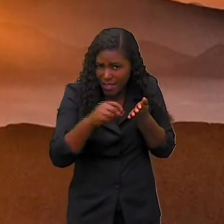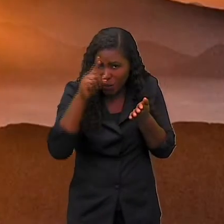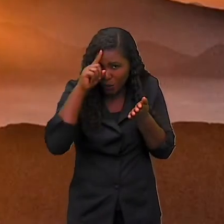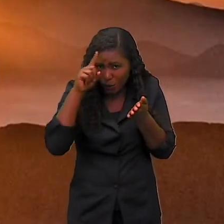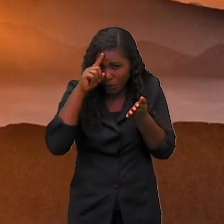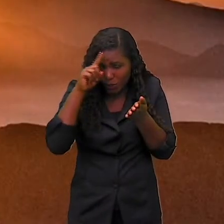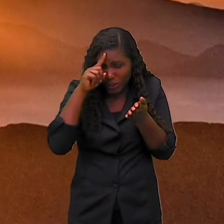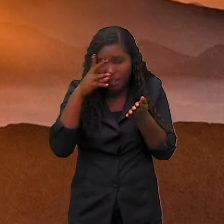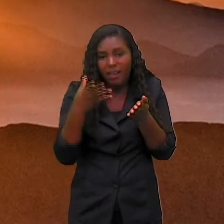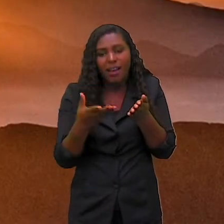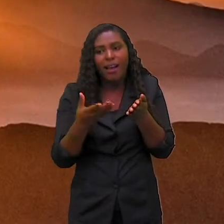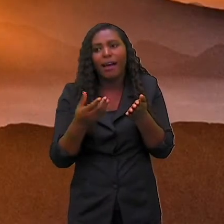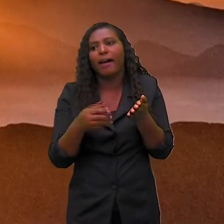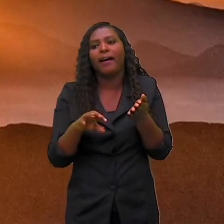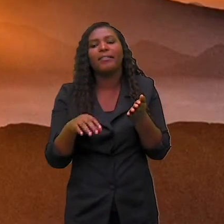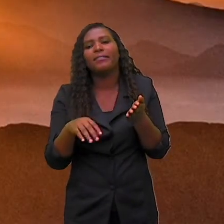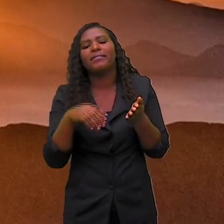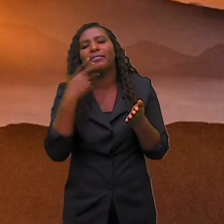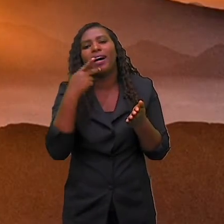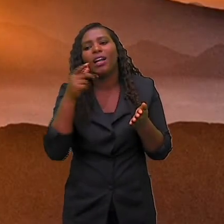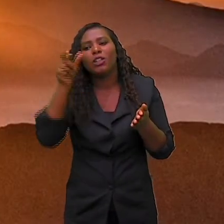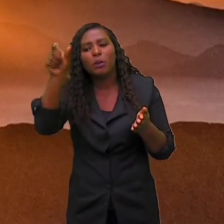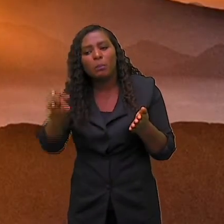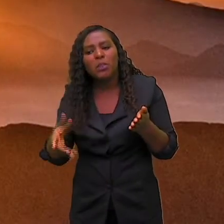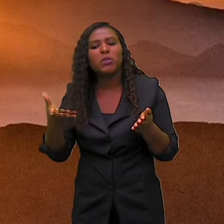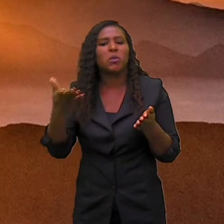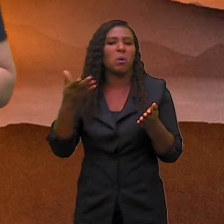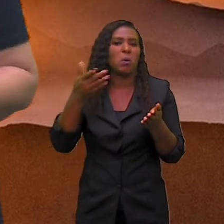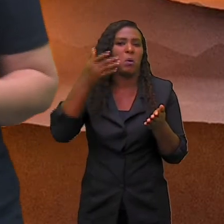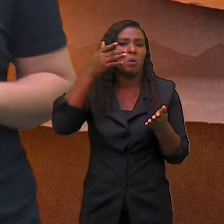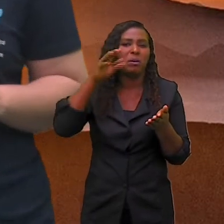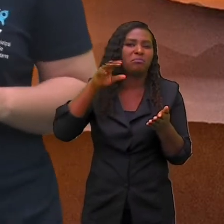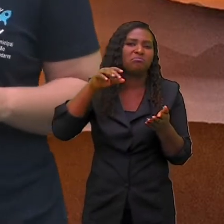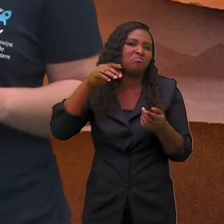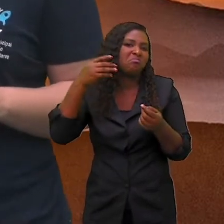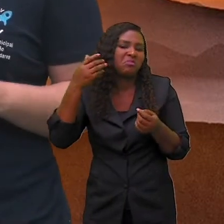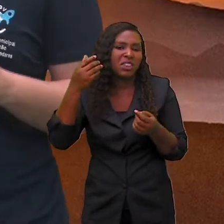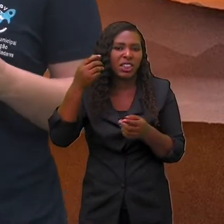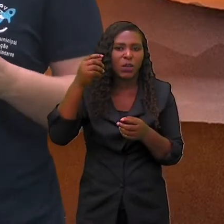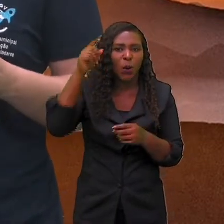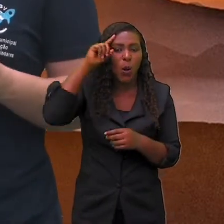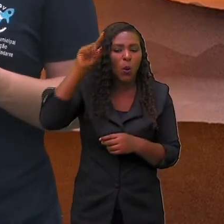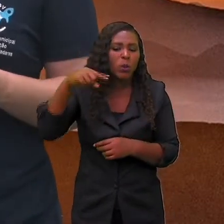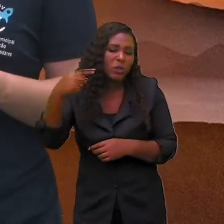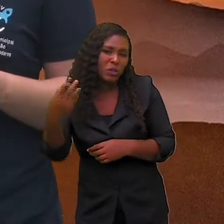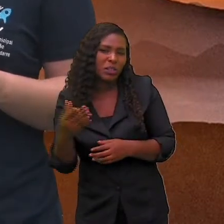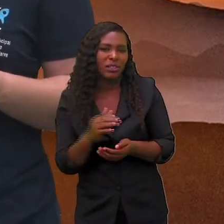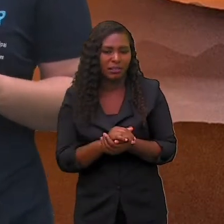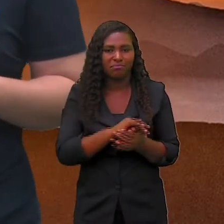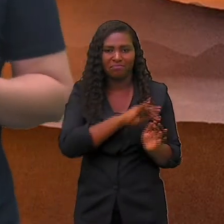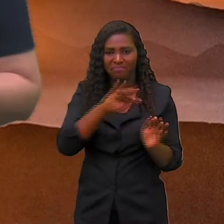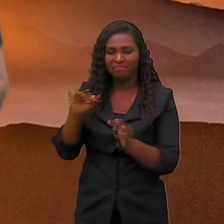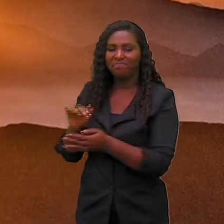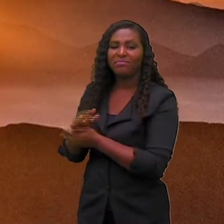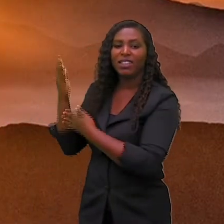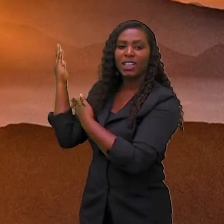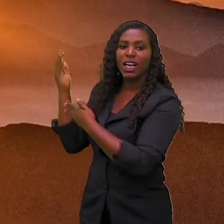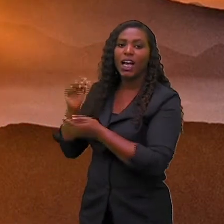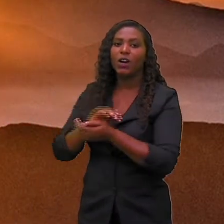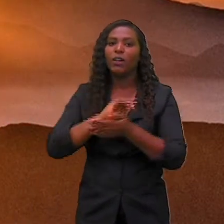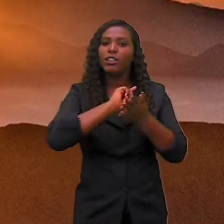gêneros textuais, olha eles aí, ó, em textos injuntivos, não é? Estão vendo? Pois